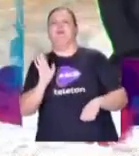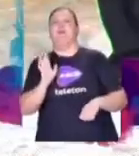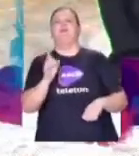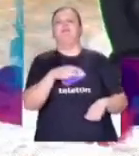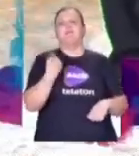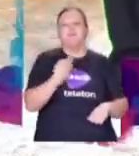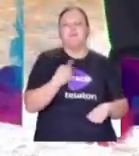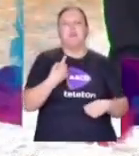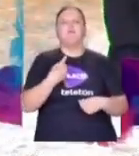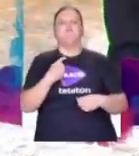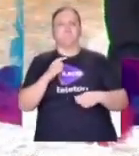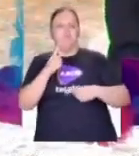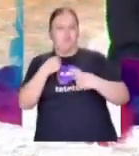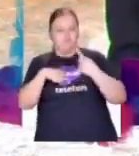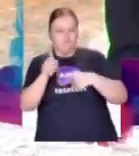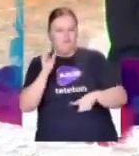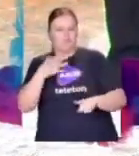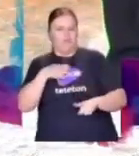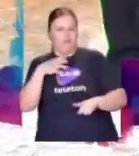que lindo.